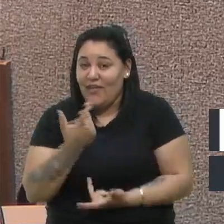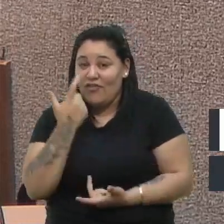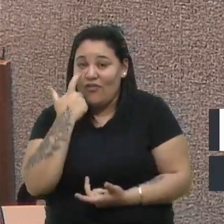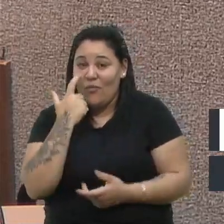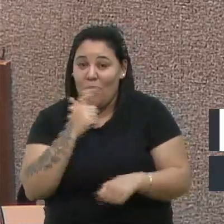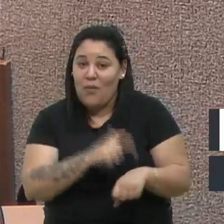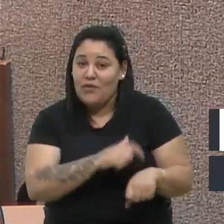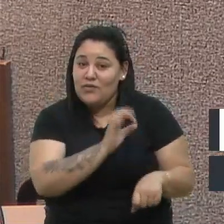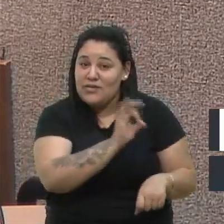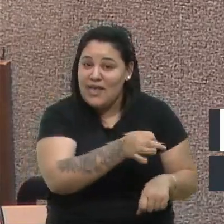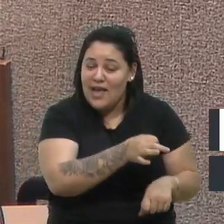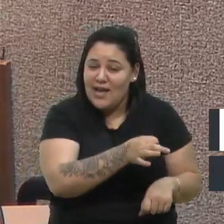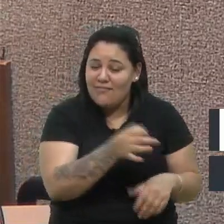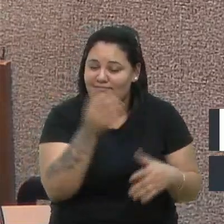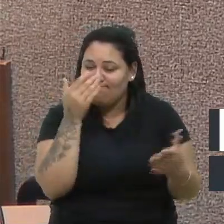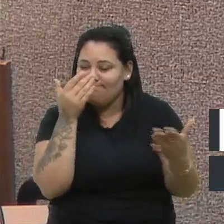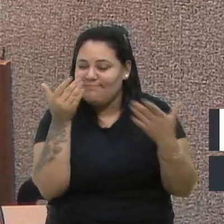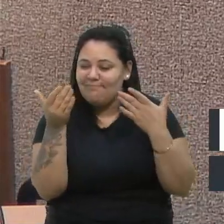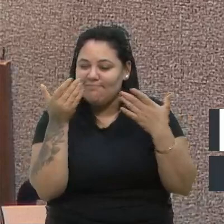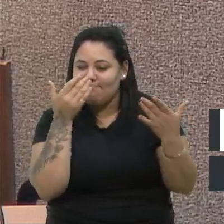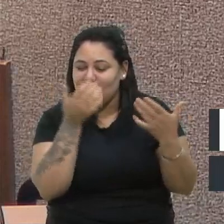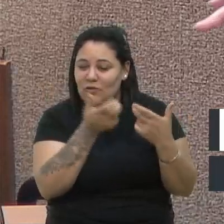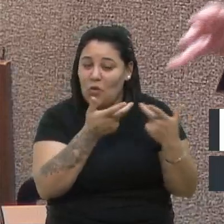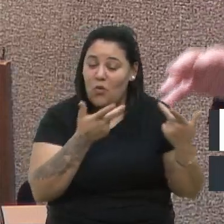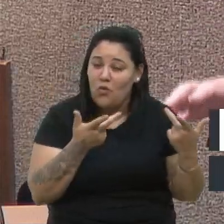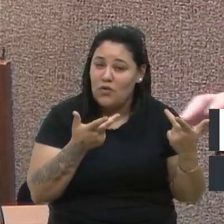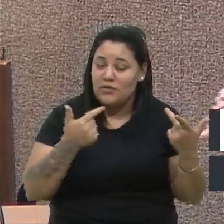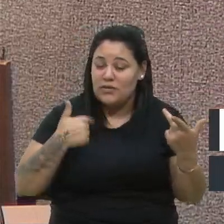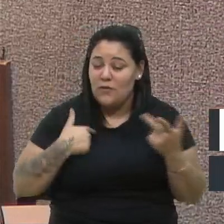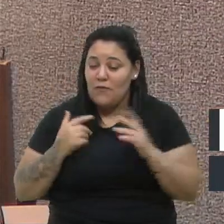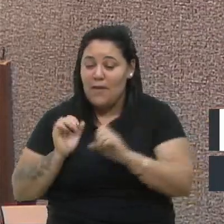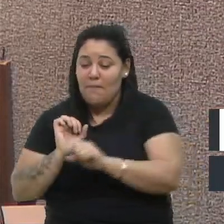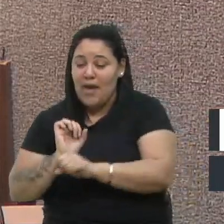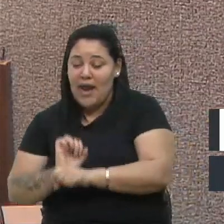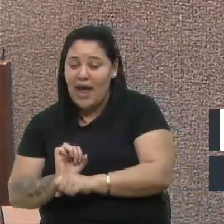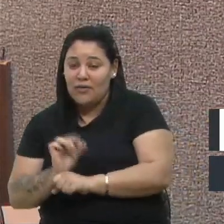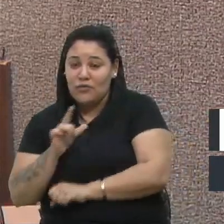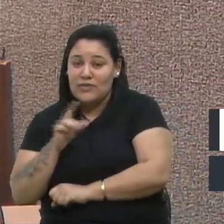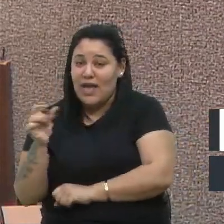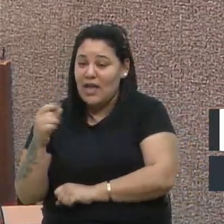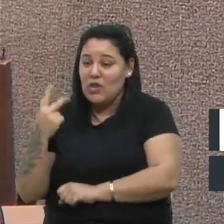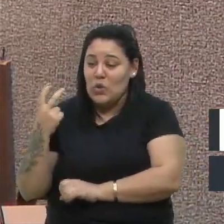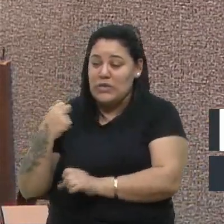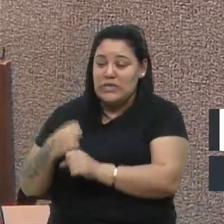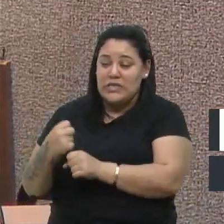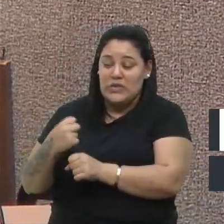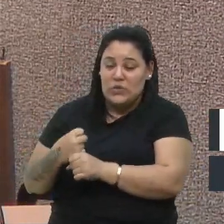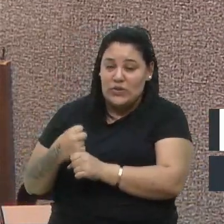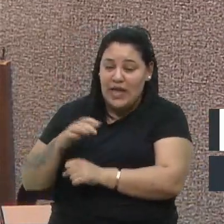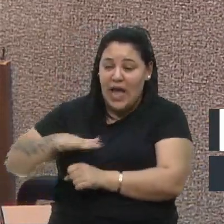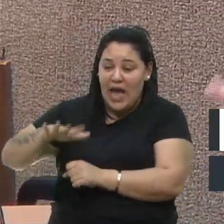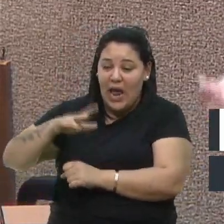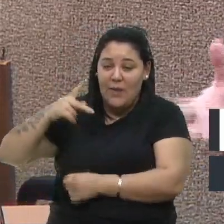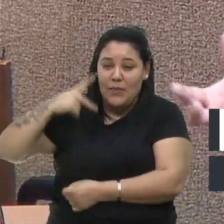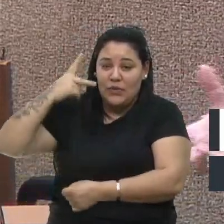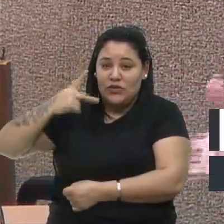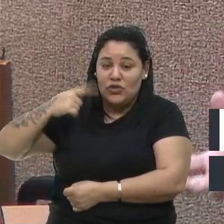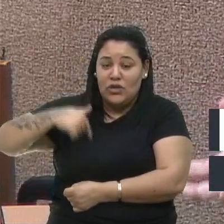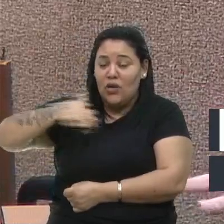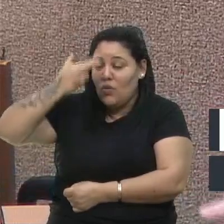vai vendo as situações. Eu não me reelegi, fiquei 2 anos fora, e entendo que as coisas mudaram e muitas coisas